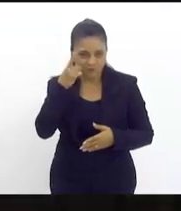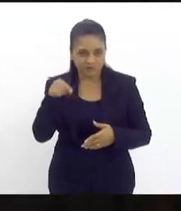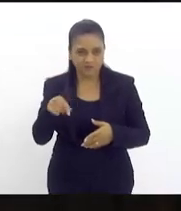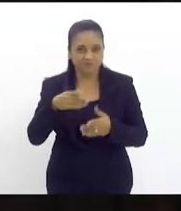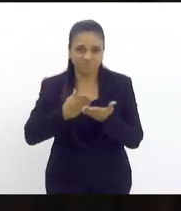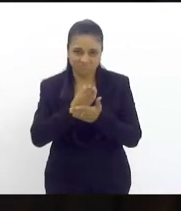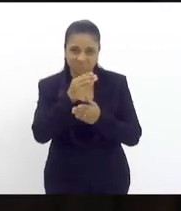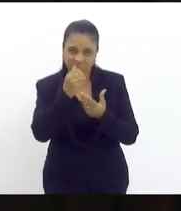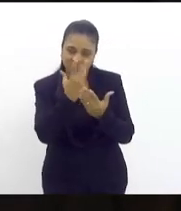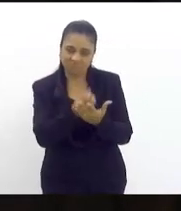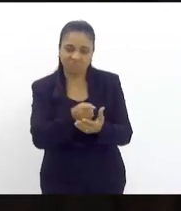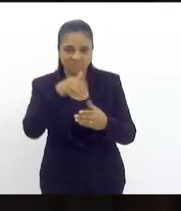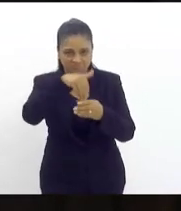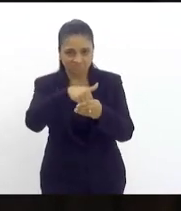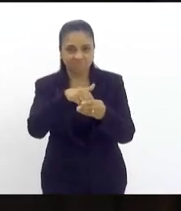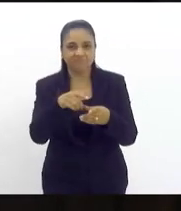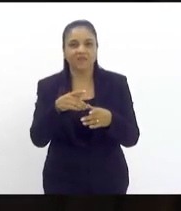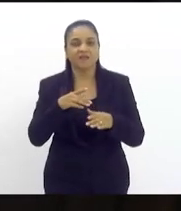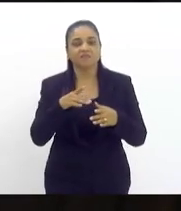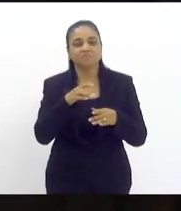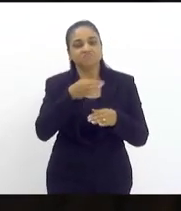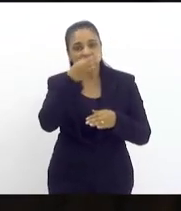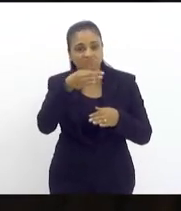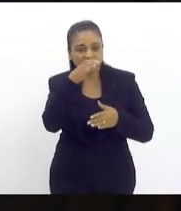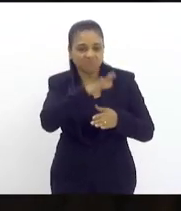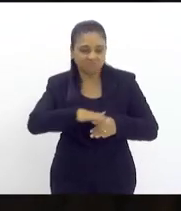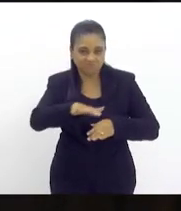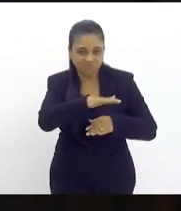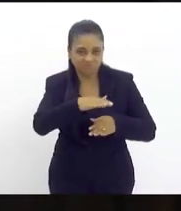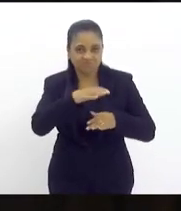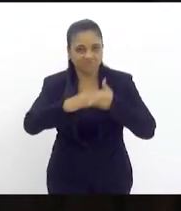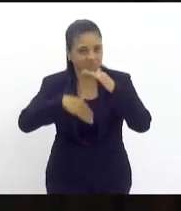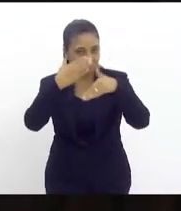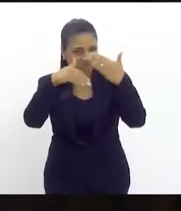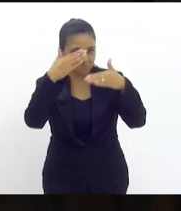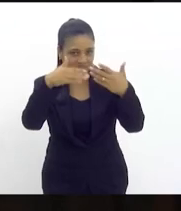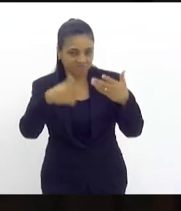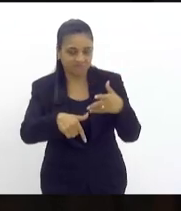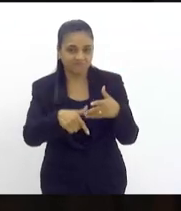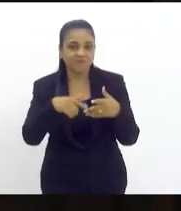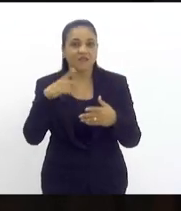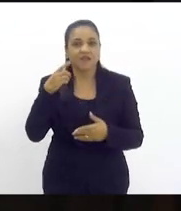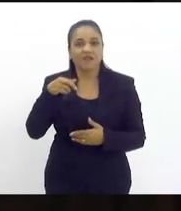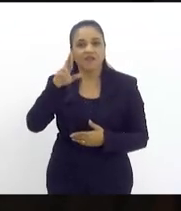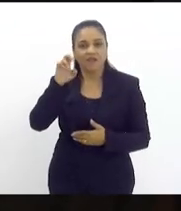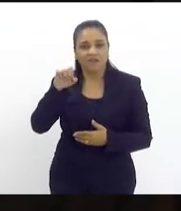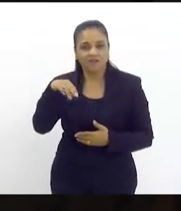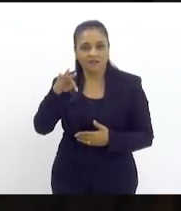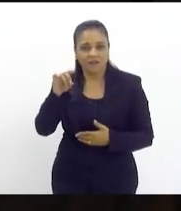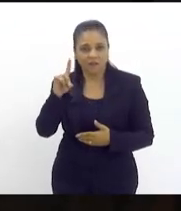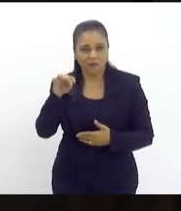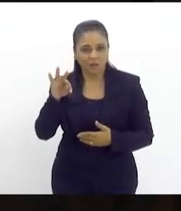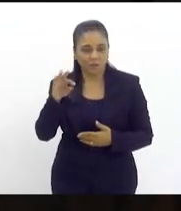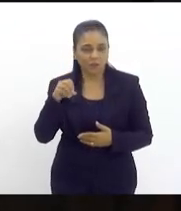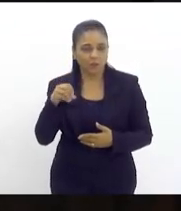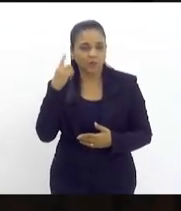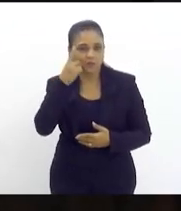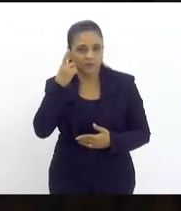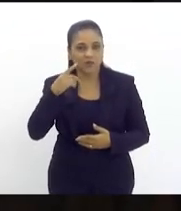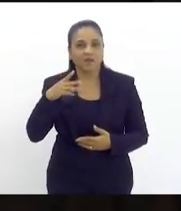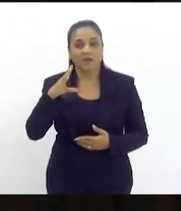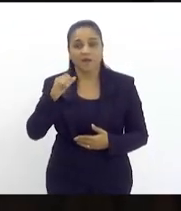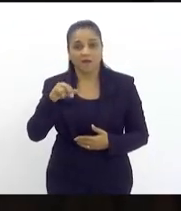parecer pela Comissão de Assuntos Municipais e Desenvolvimento Regional, deputado Renato Machado. Deputado Carlos